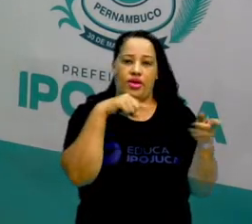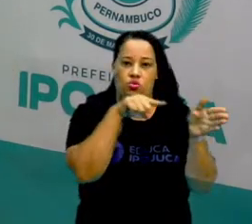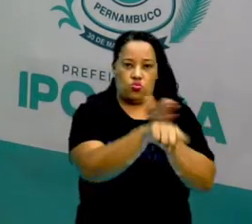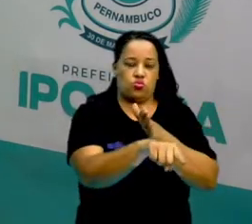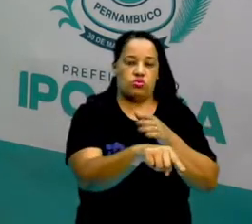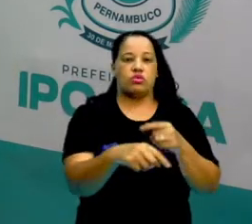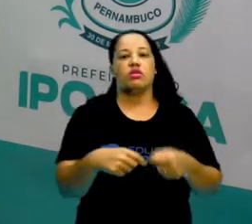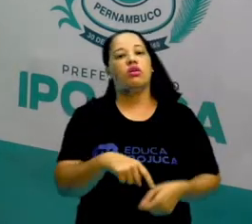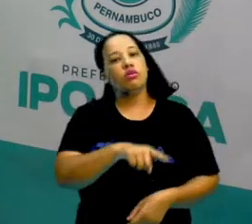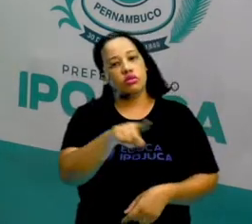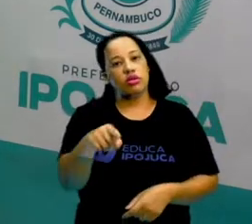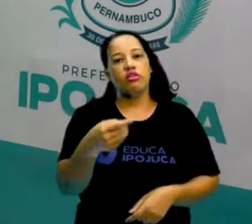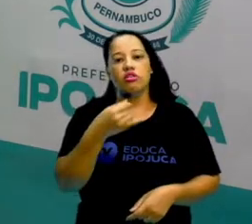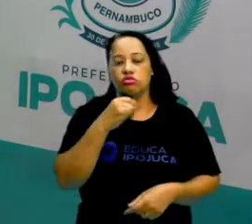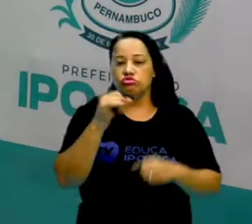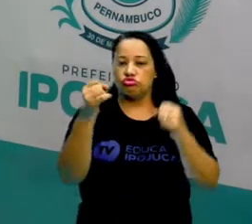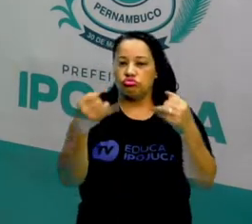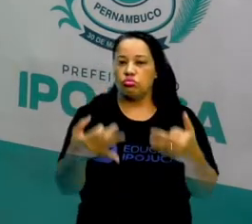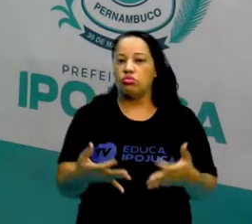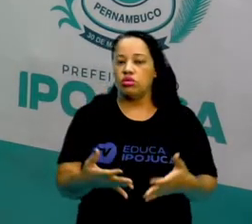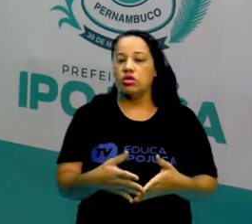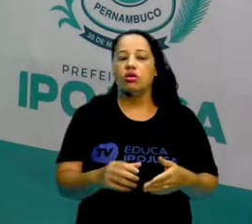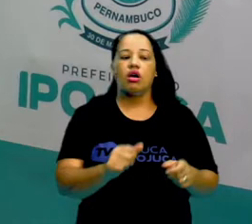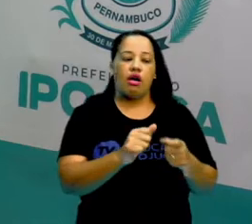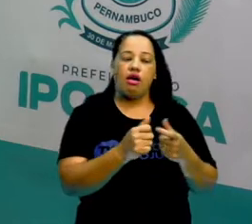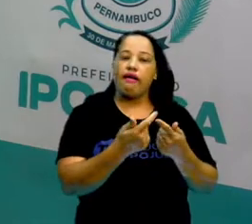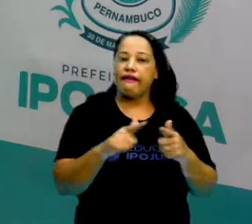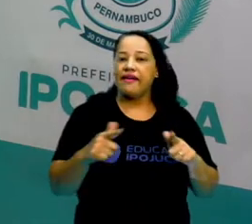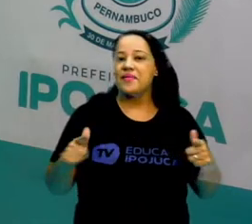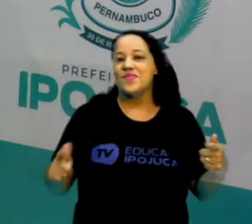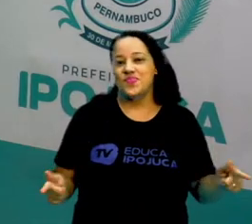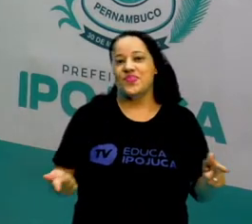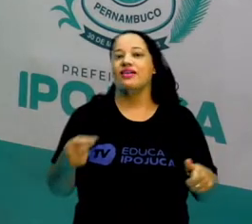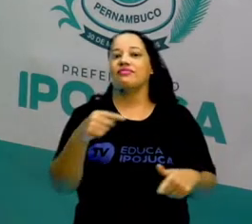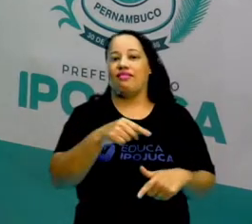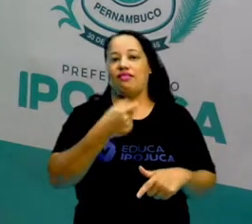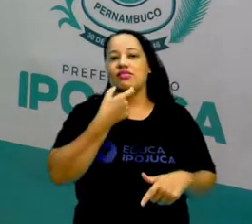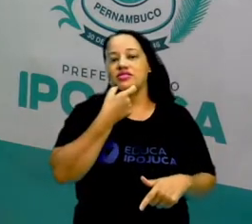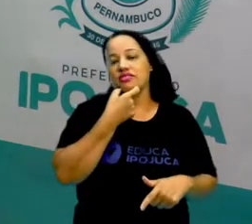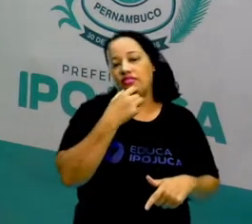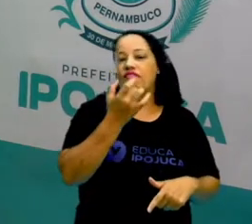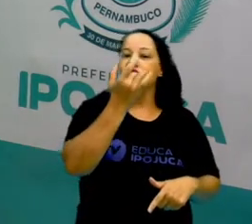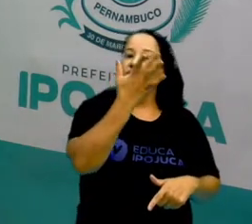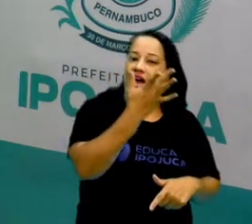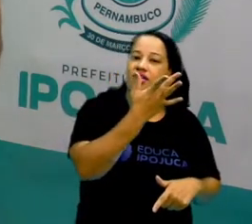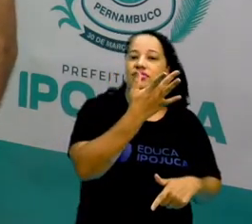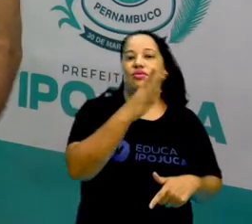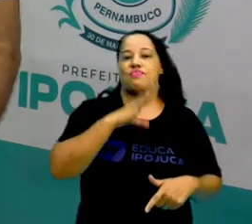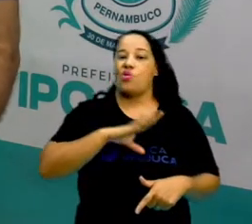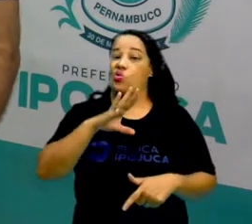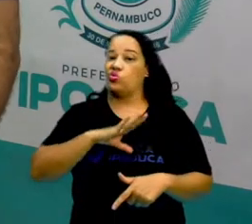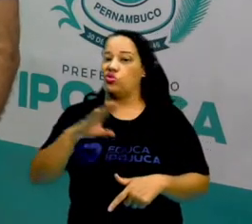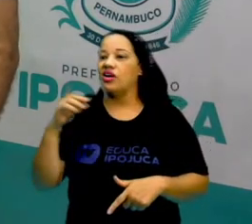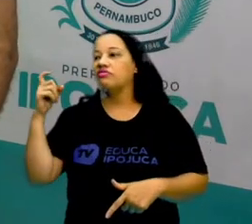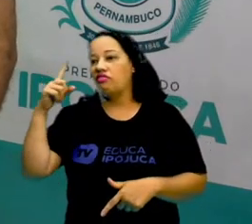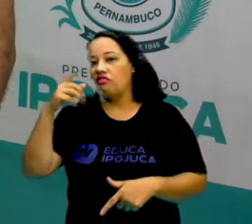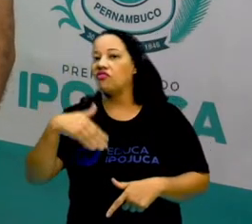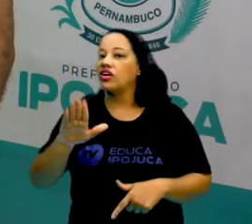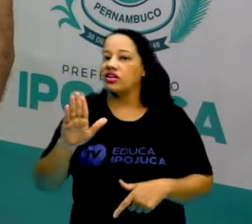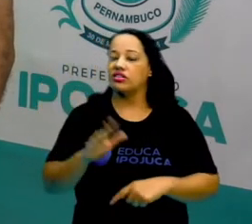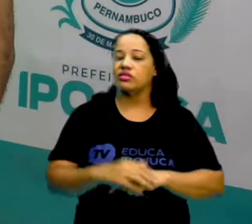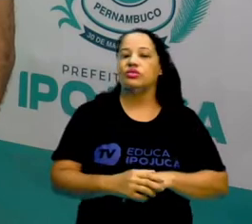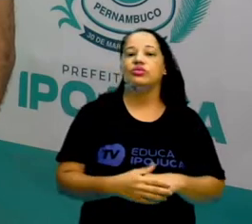para meus alunos que a gramática do inglês é bem mais fácil do que a do português. Em inglês, nós só